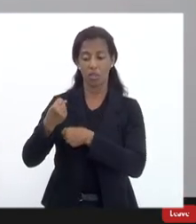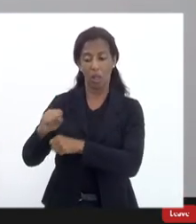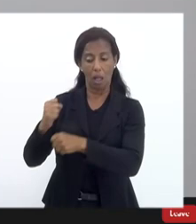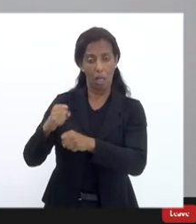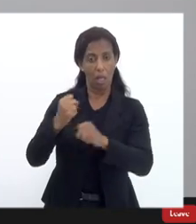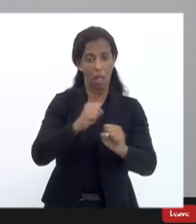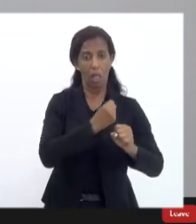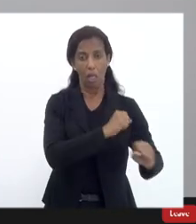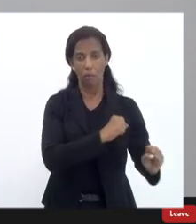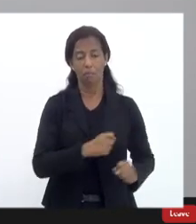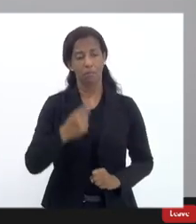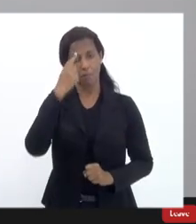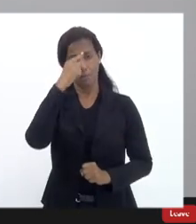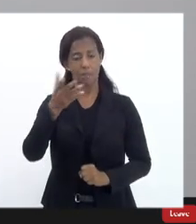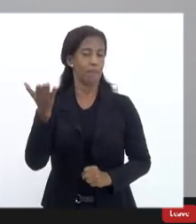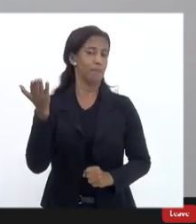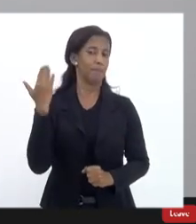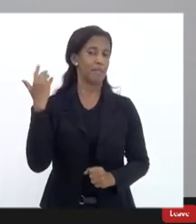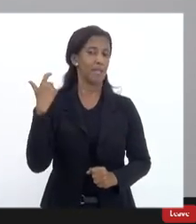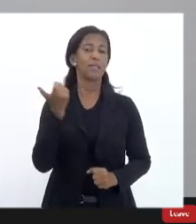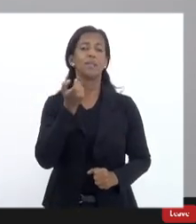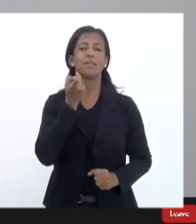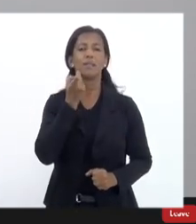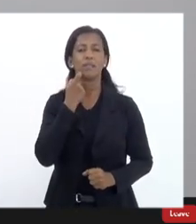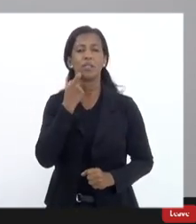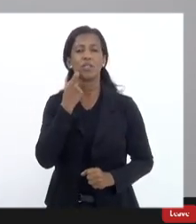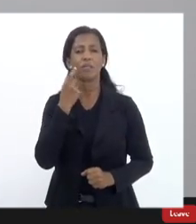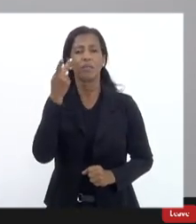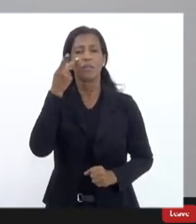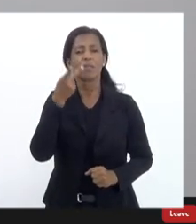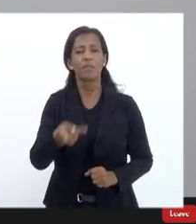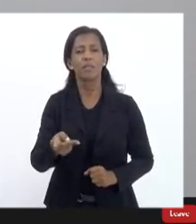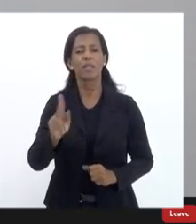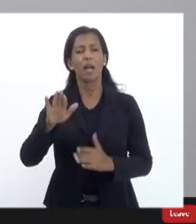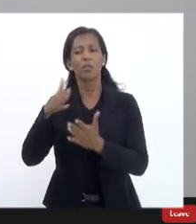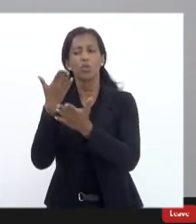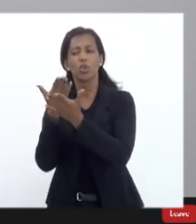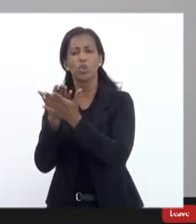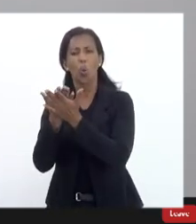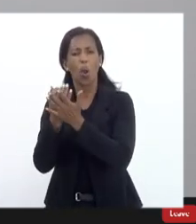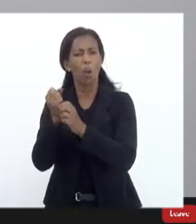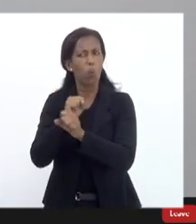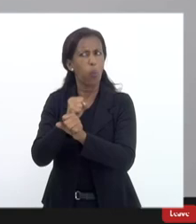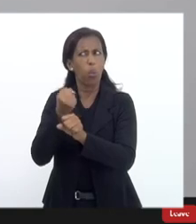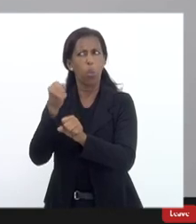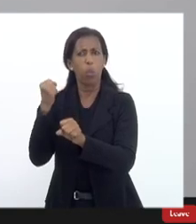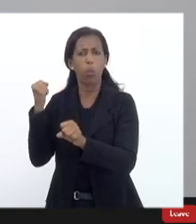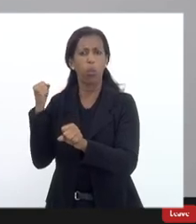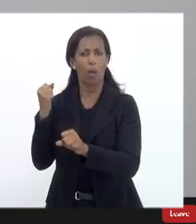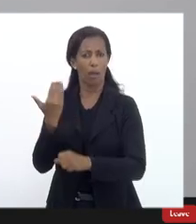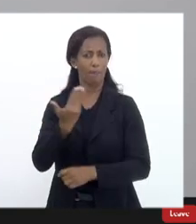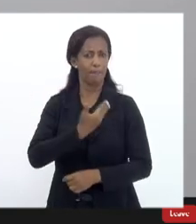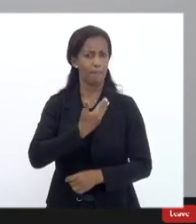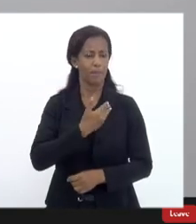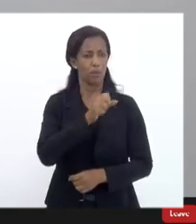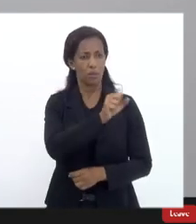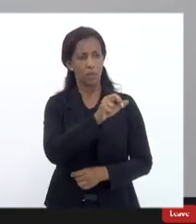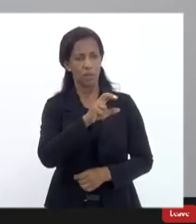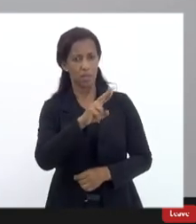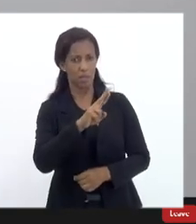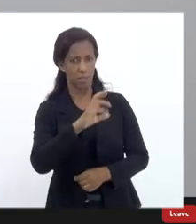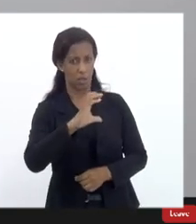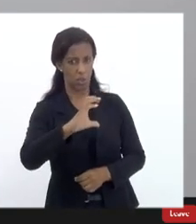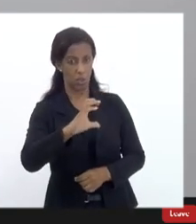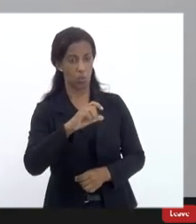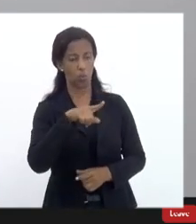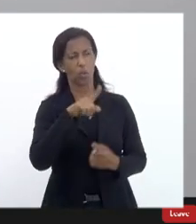estive na semana passada, na sexta-feira, visitando duas escolas muito grandes, colegas da equipe da SEDUC,